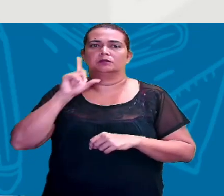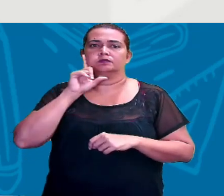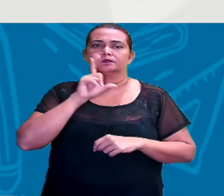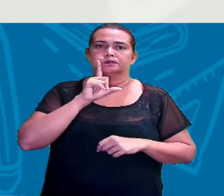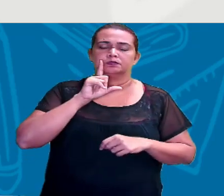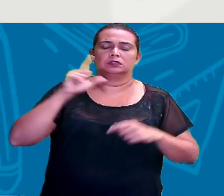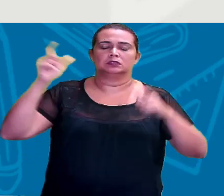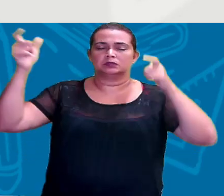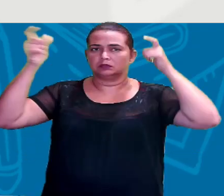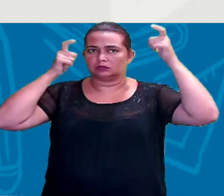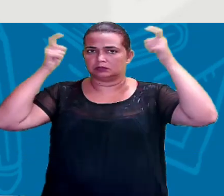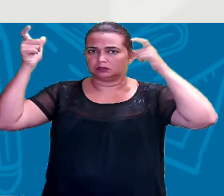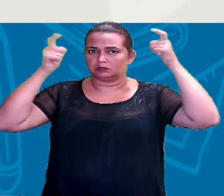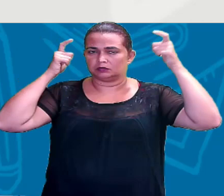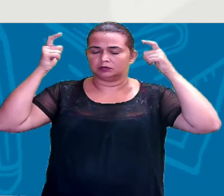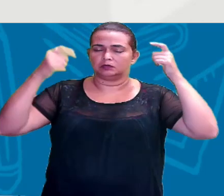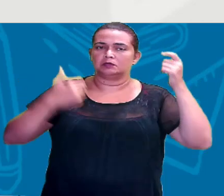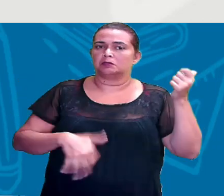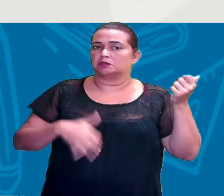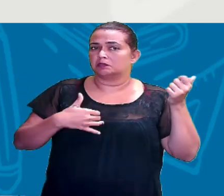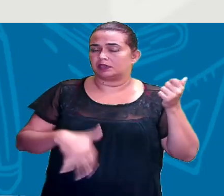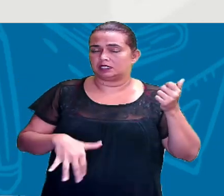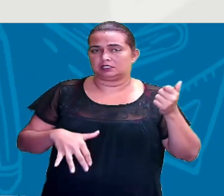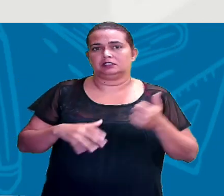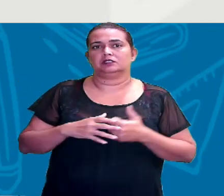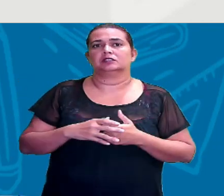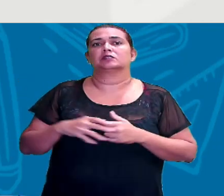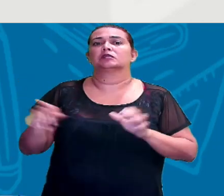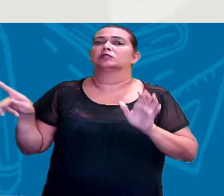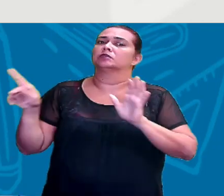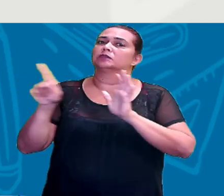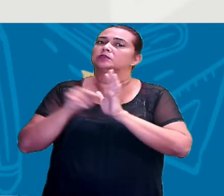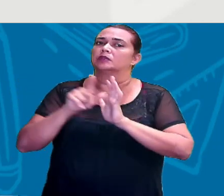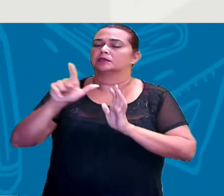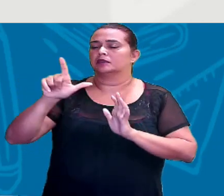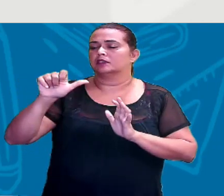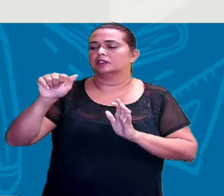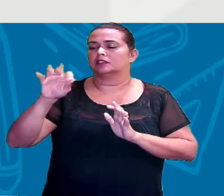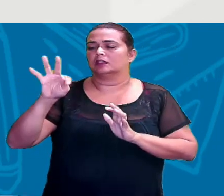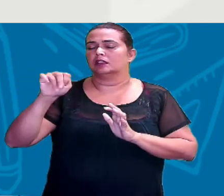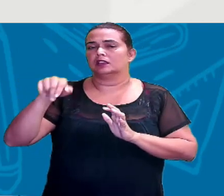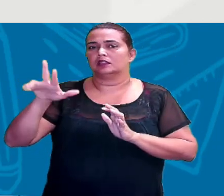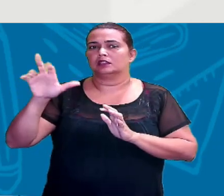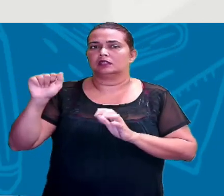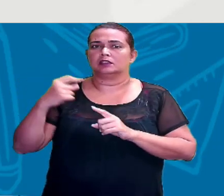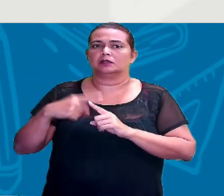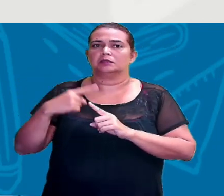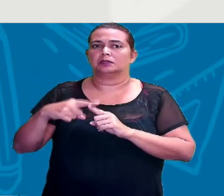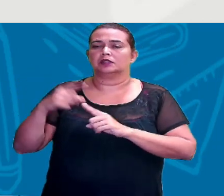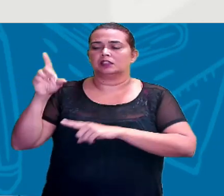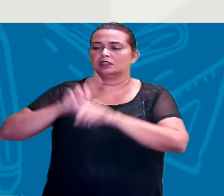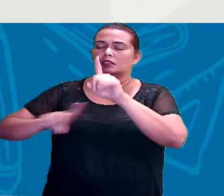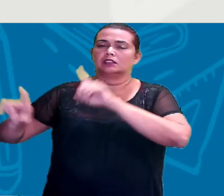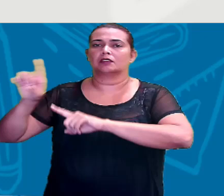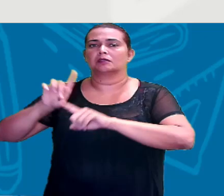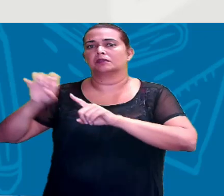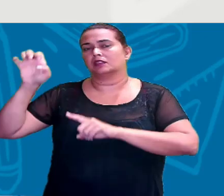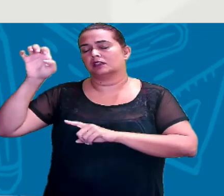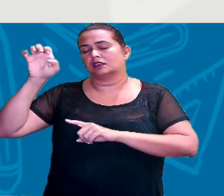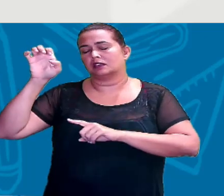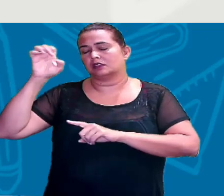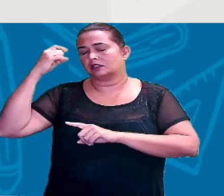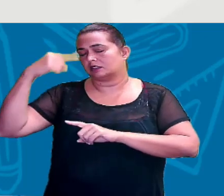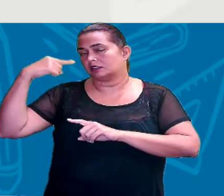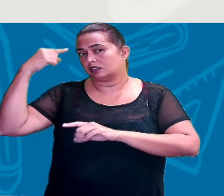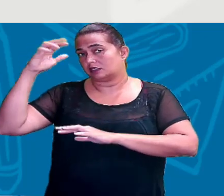América Latina, porque é um país que vai ser colonizado pela Espanha, que é com língua de origem latina.